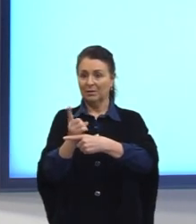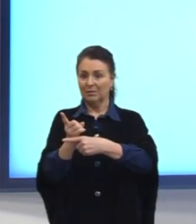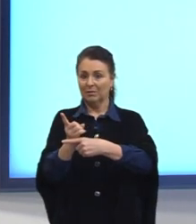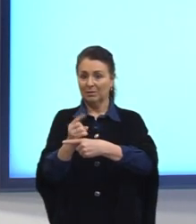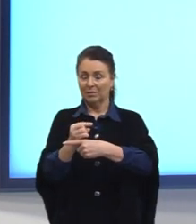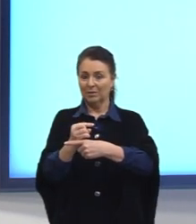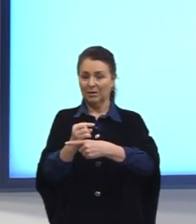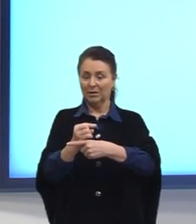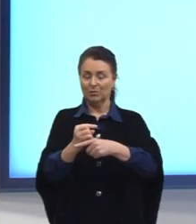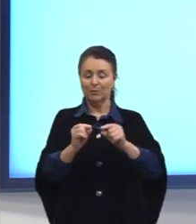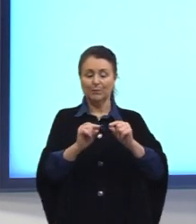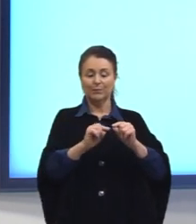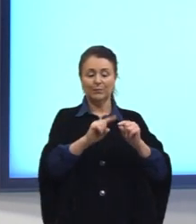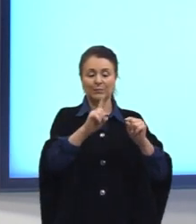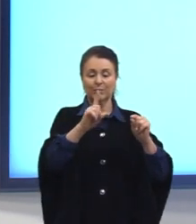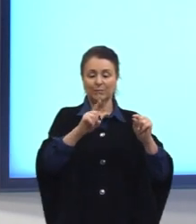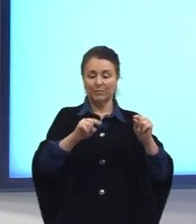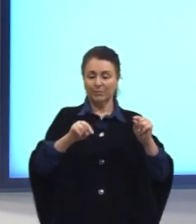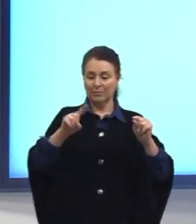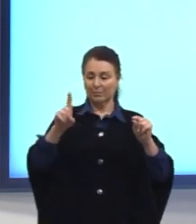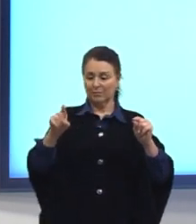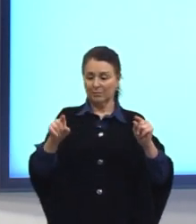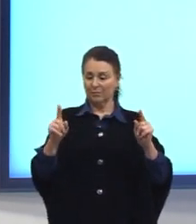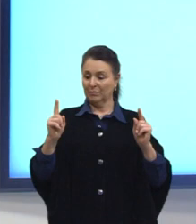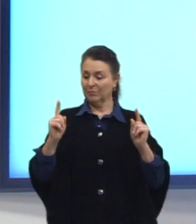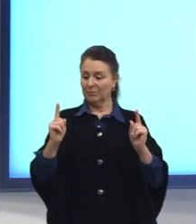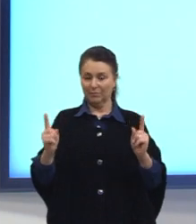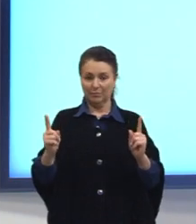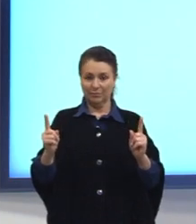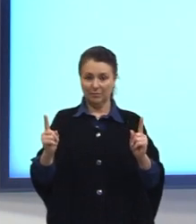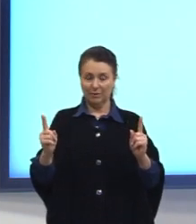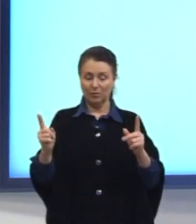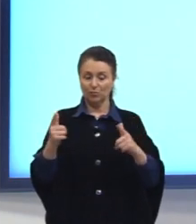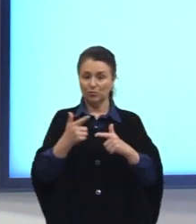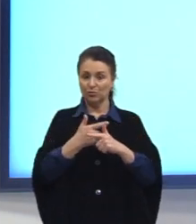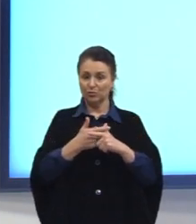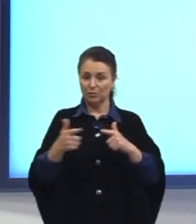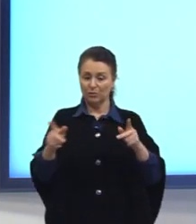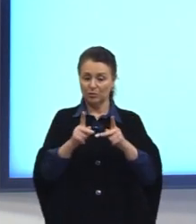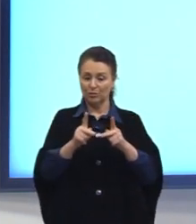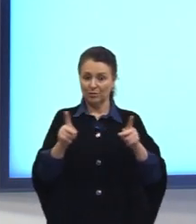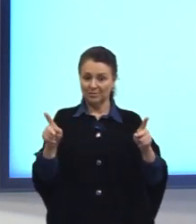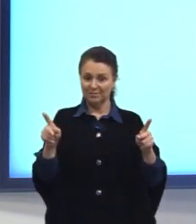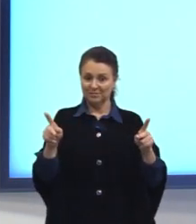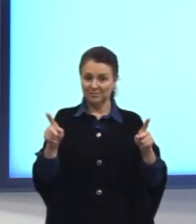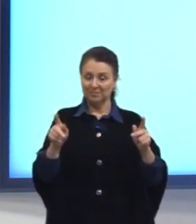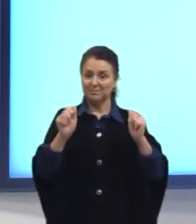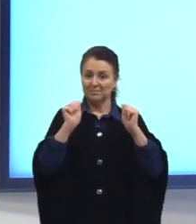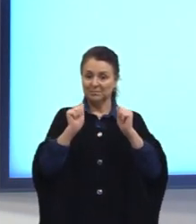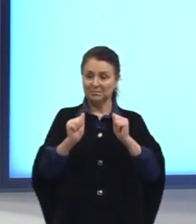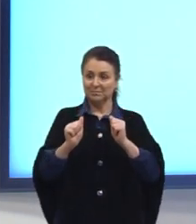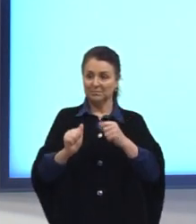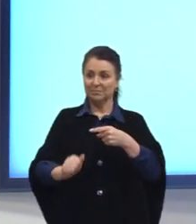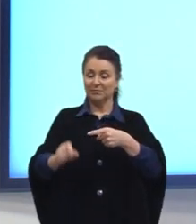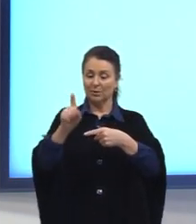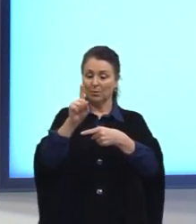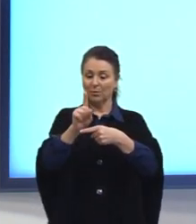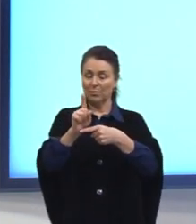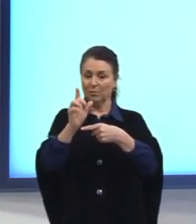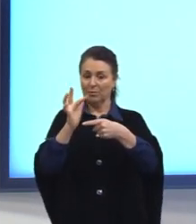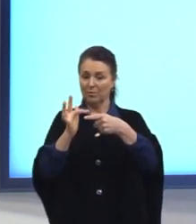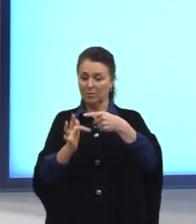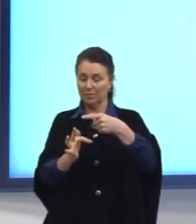comprimento de onda dividido pelo período né lembrando então que o período ele pode ser um sobre a frequência